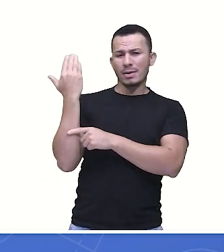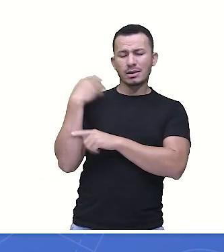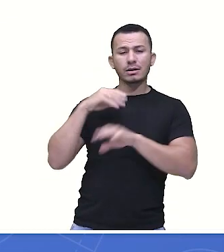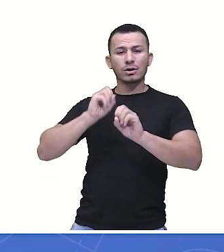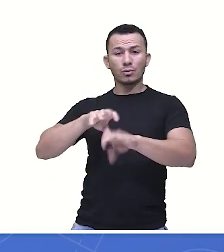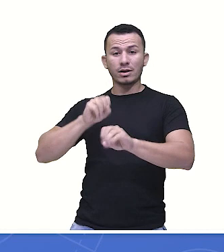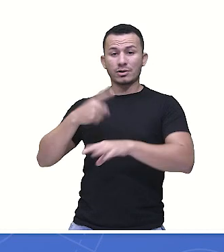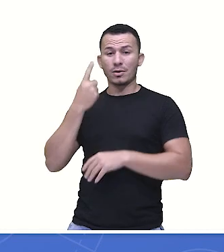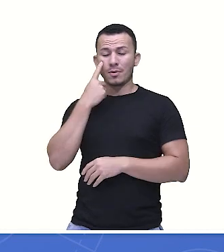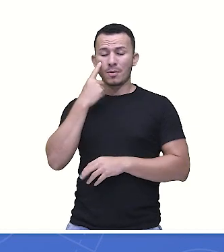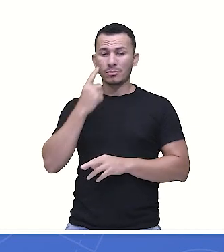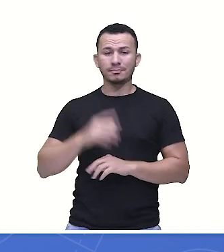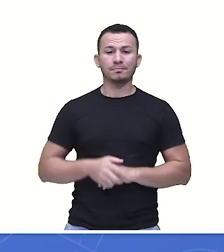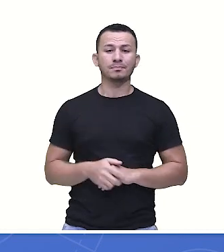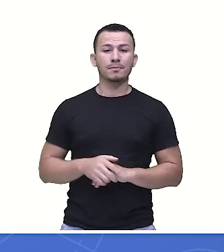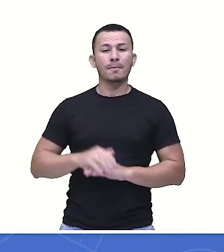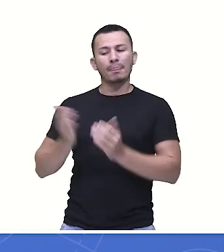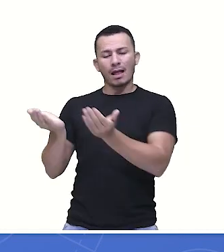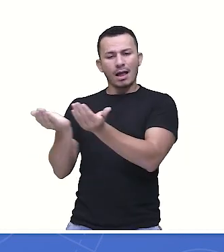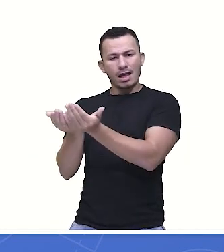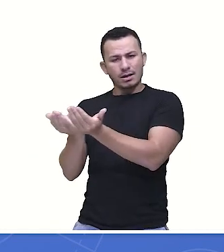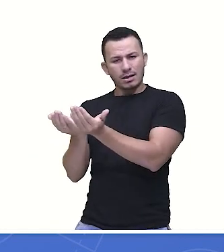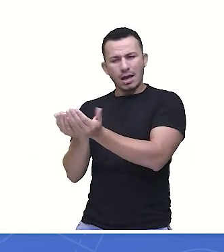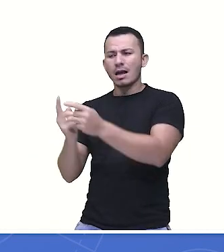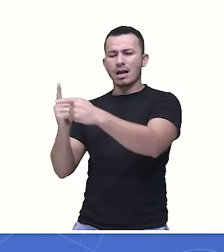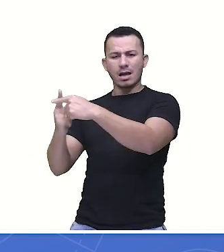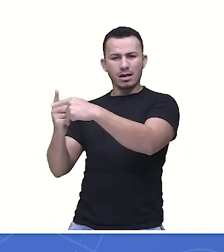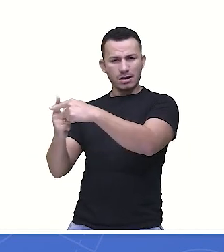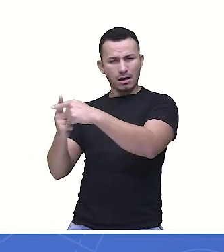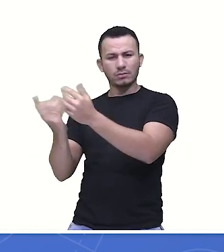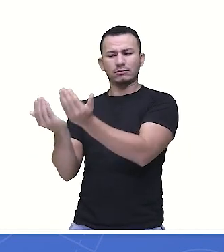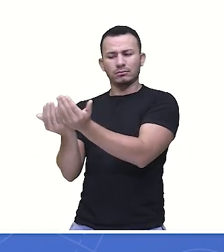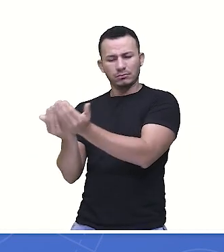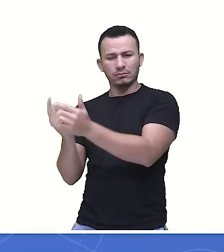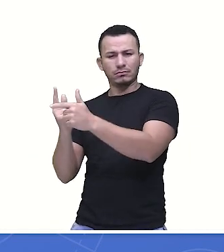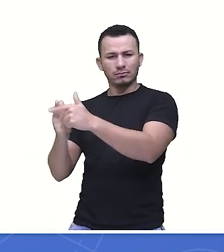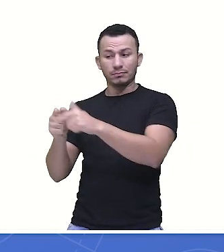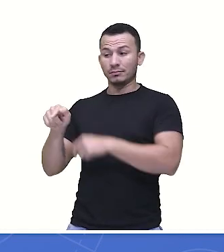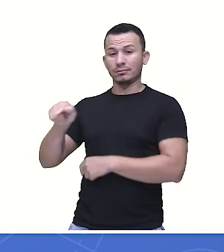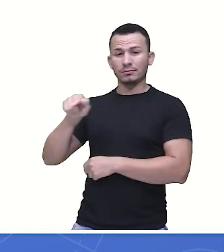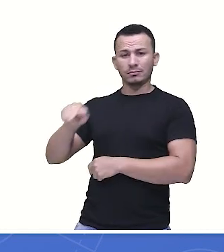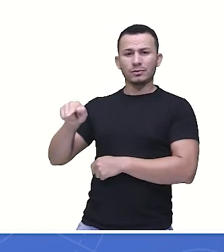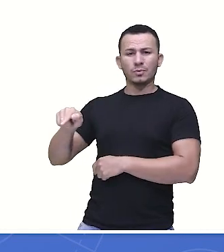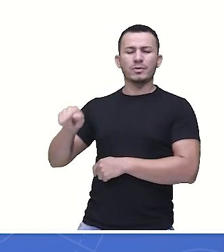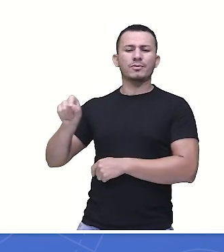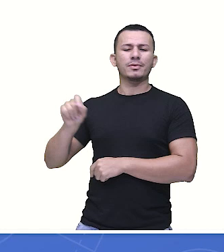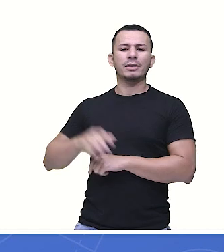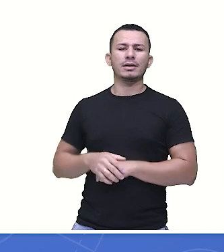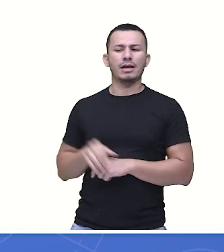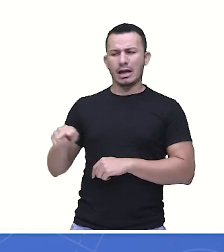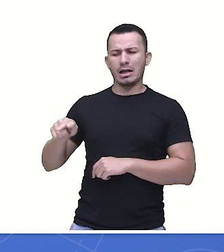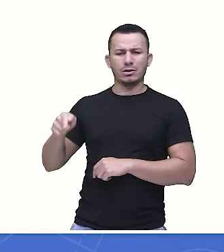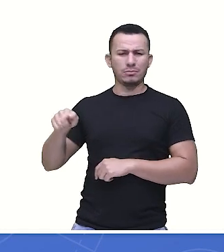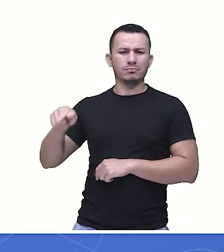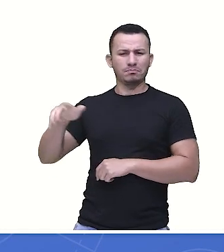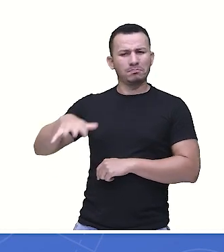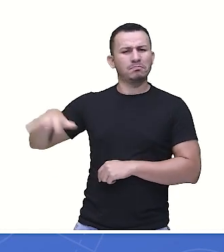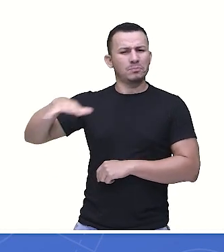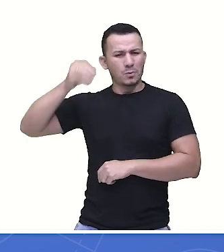maneira. Tem uma igreja, ela era aquela detentora, né, do conhecimento,